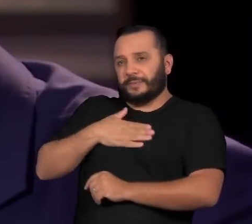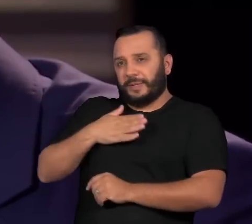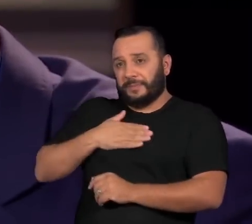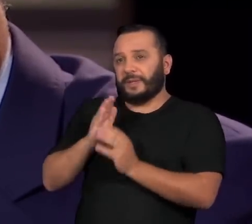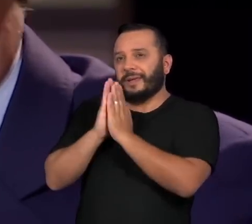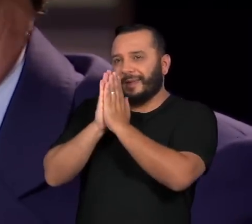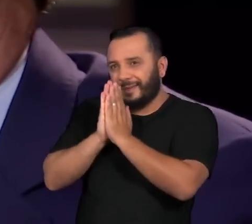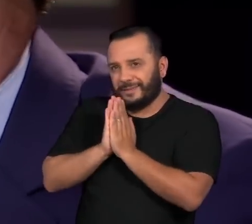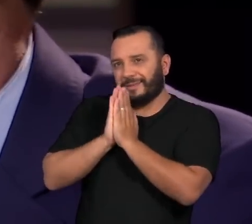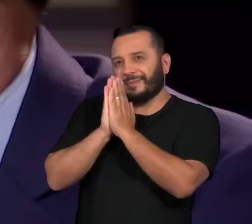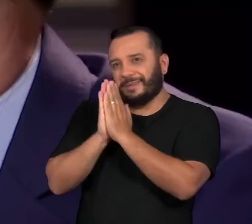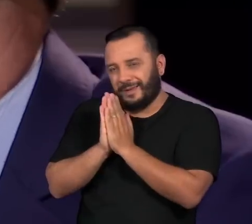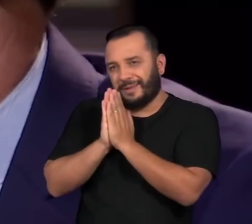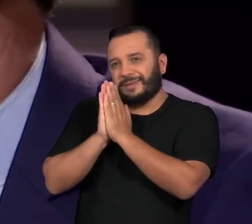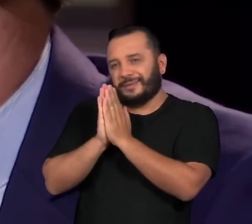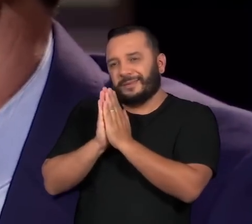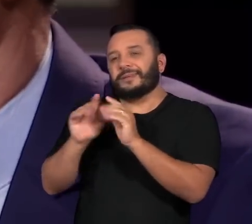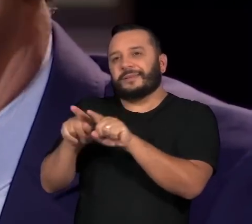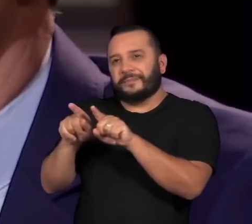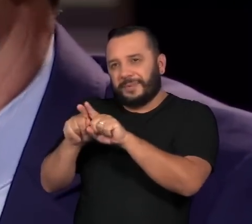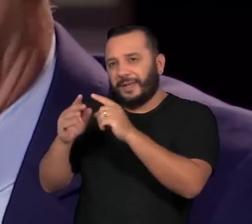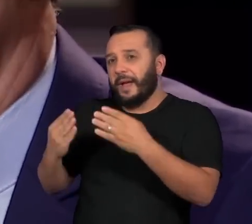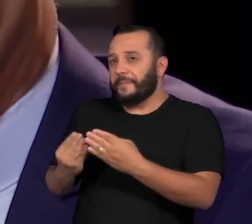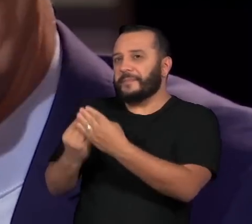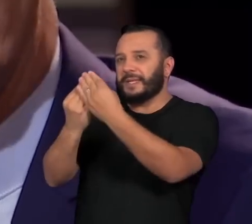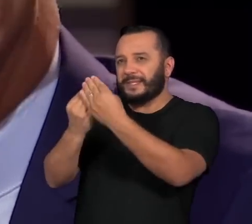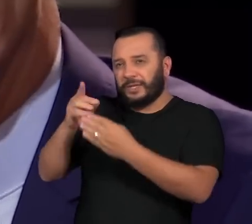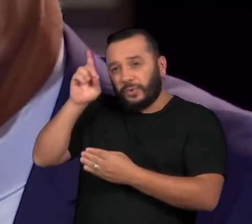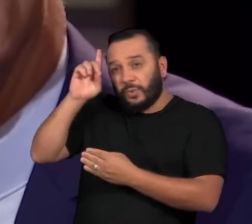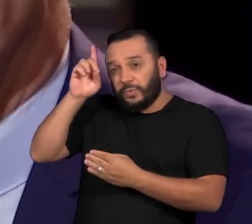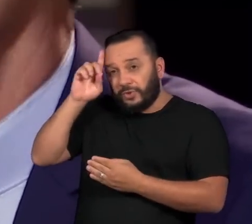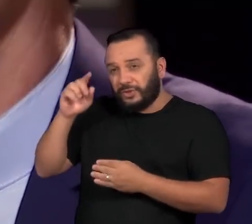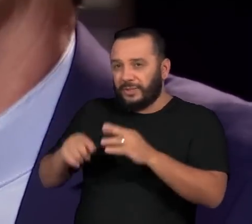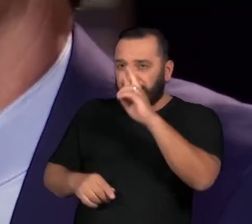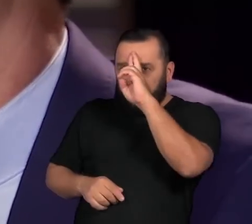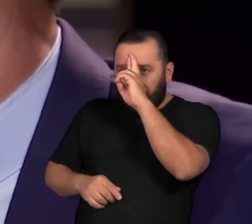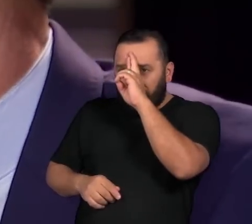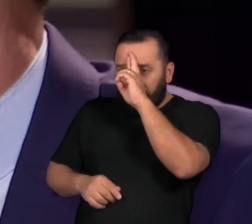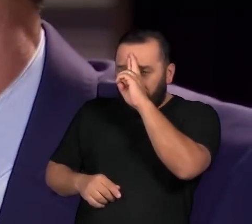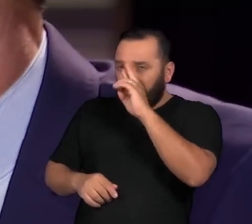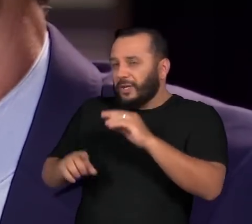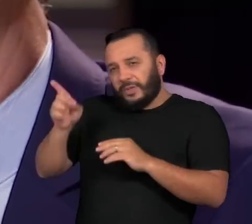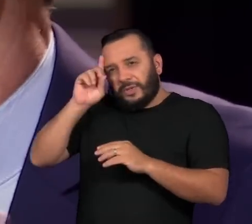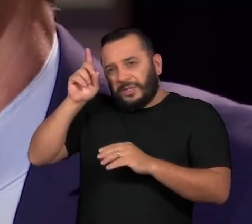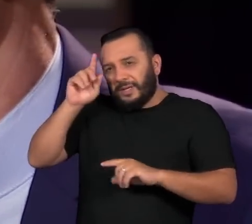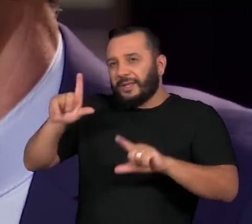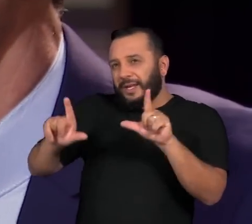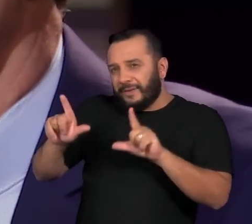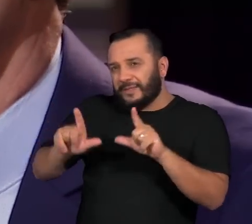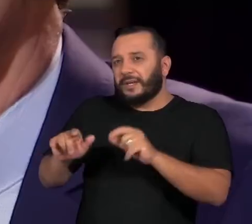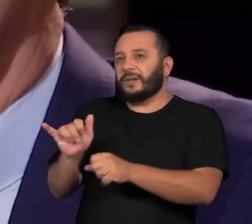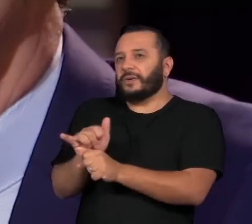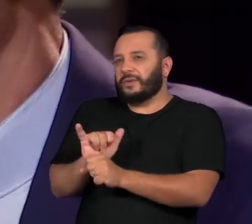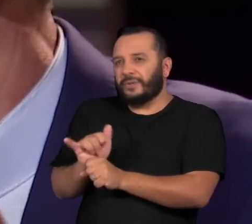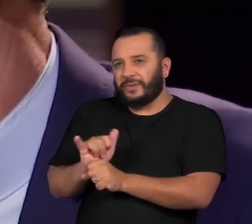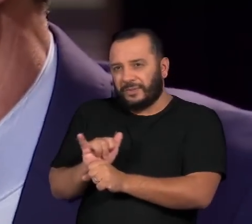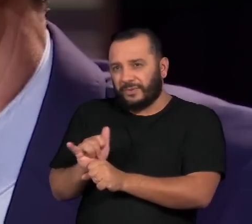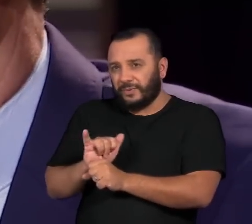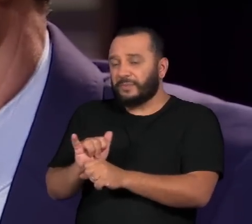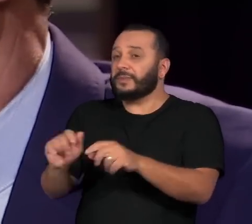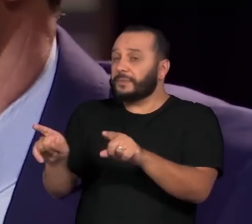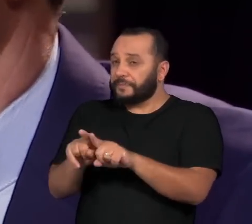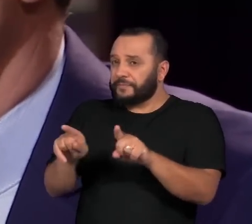Rezar a missa. Todos os dias eu rezo ao meio-dia, e isso é pela televisão, pelo YouTube,